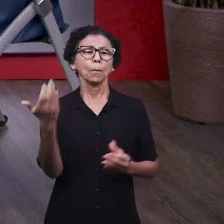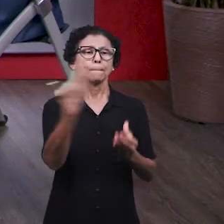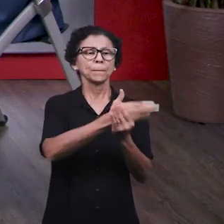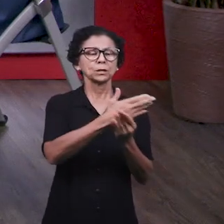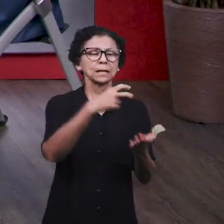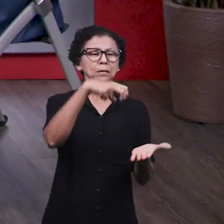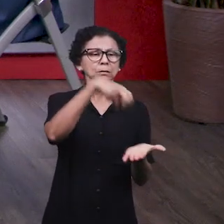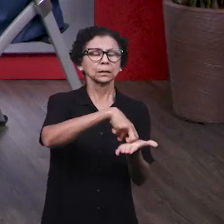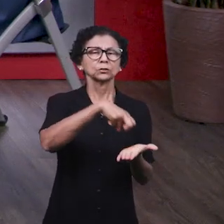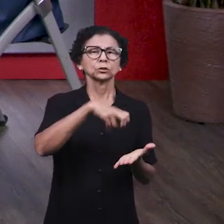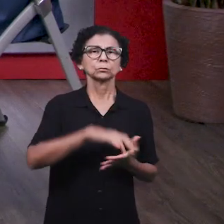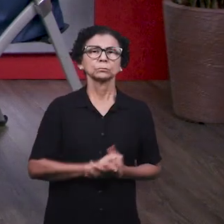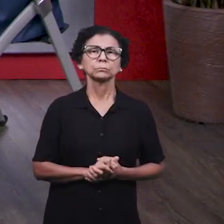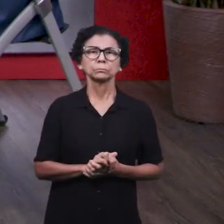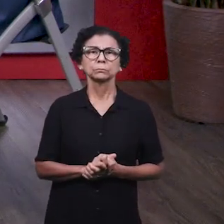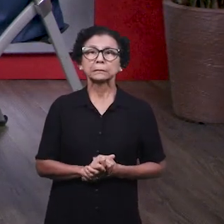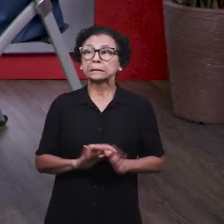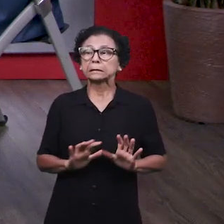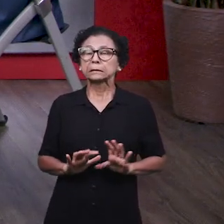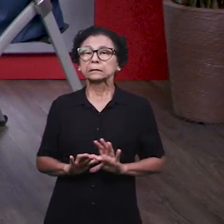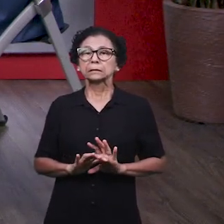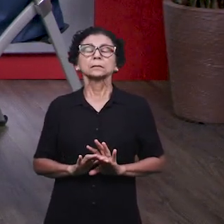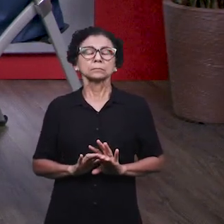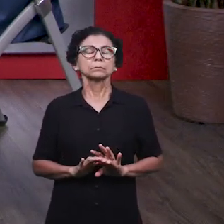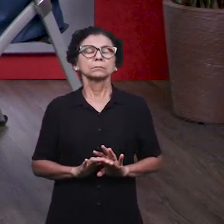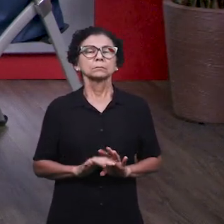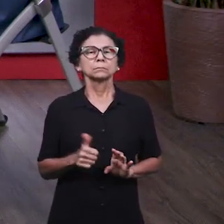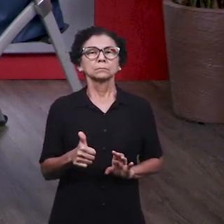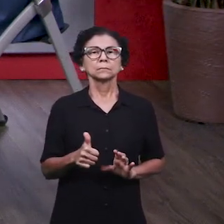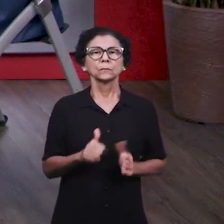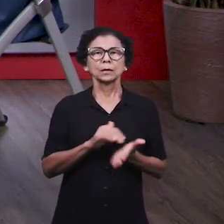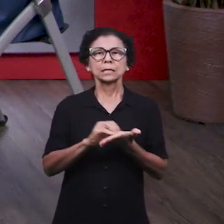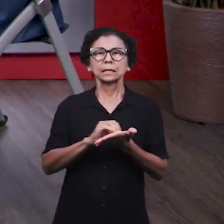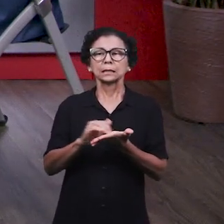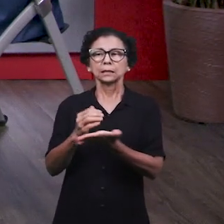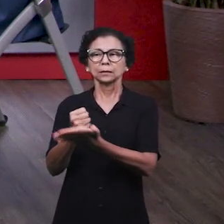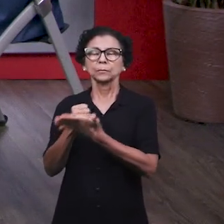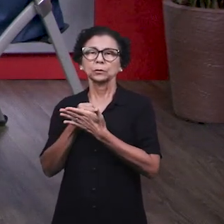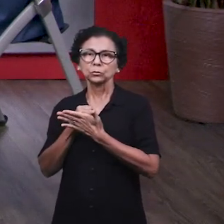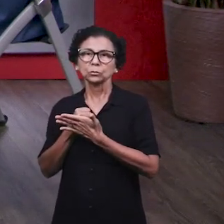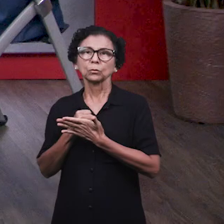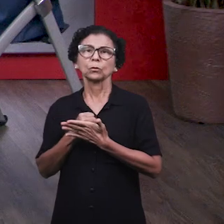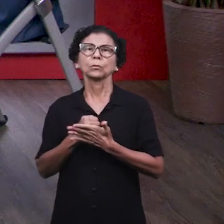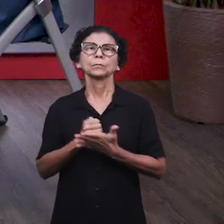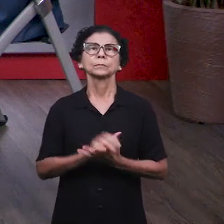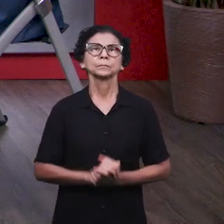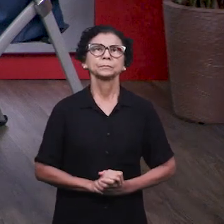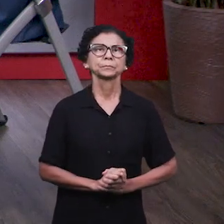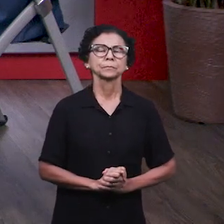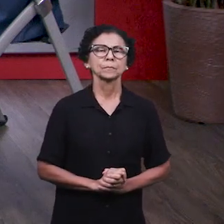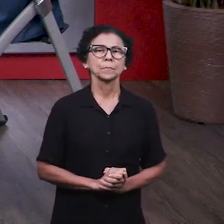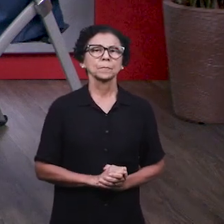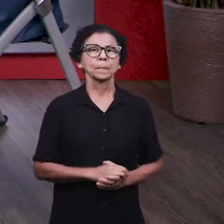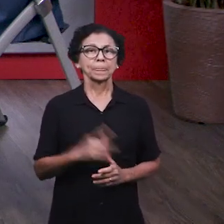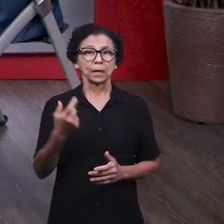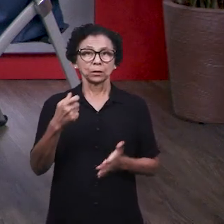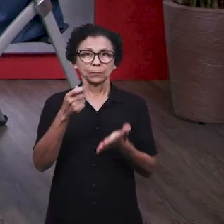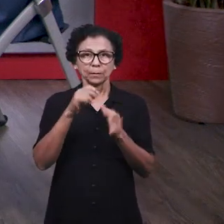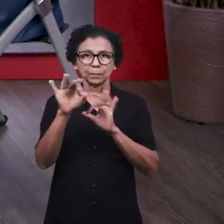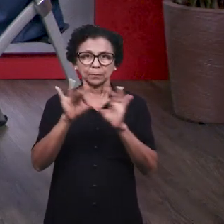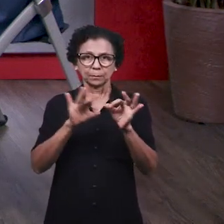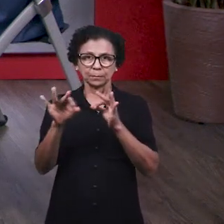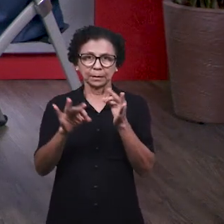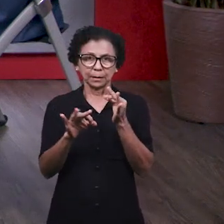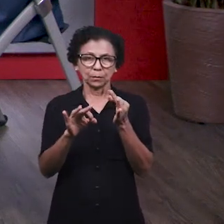provavelmente condenados. Aí assim ela fez. Me deu todo, e eu fiz uma carta intimação. Pedi uma colega